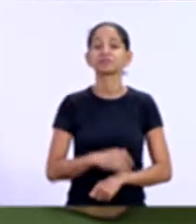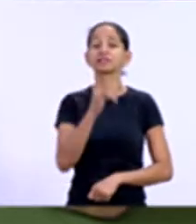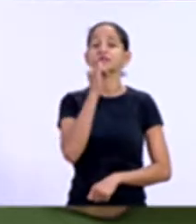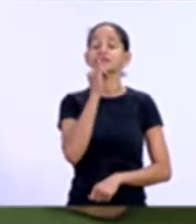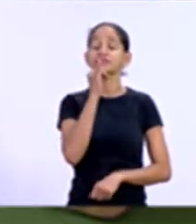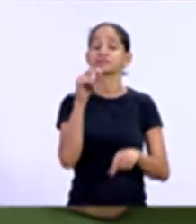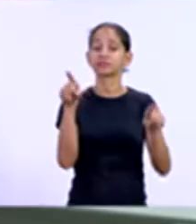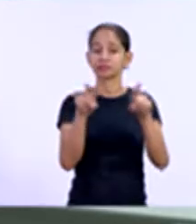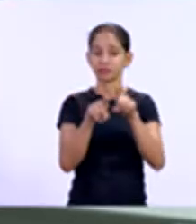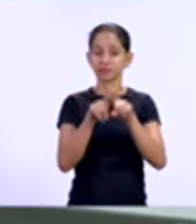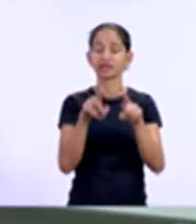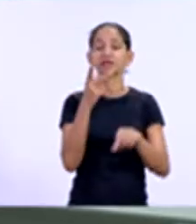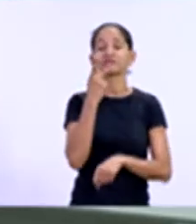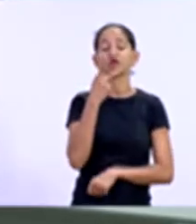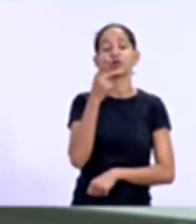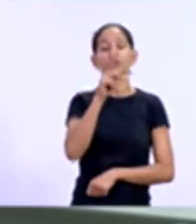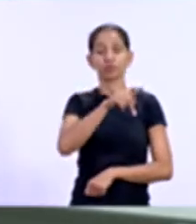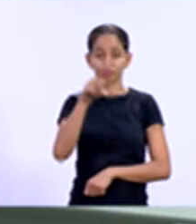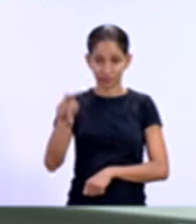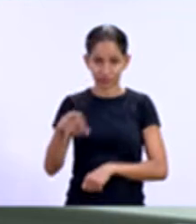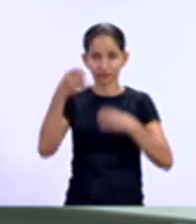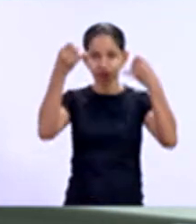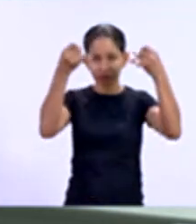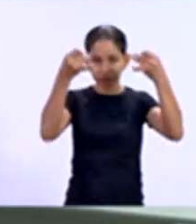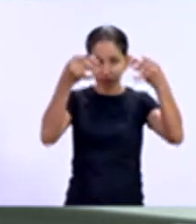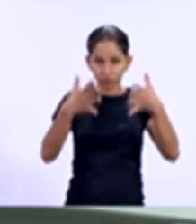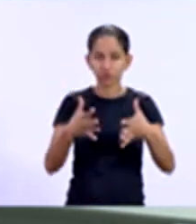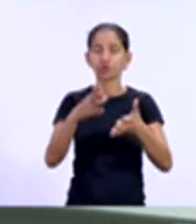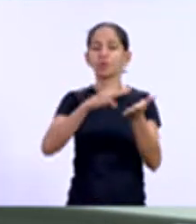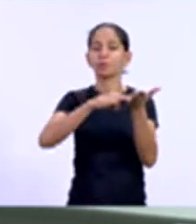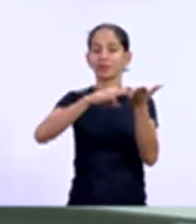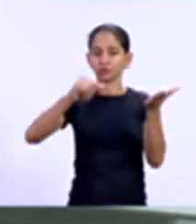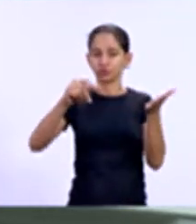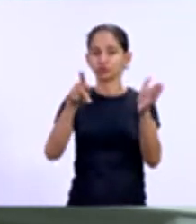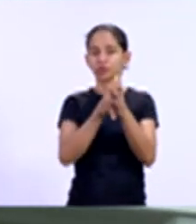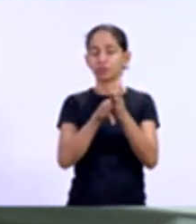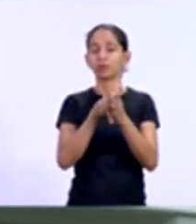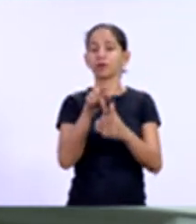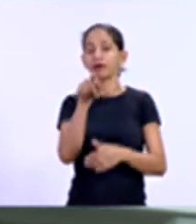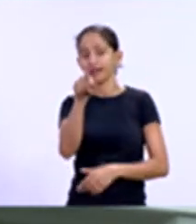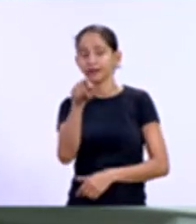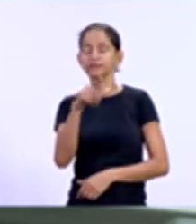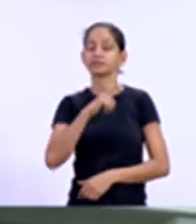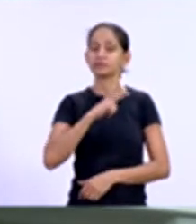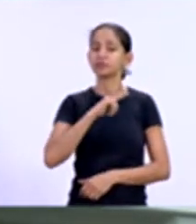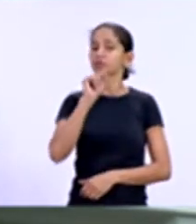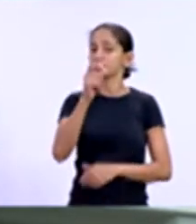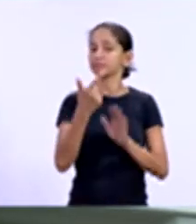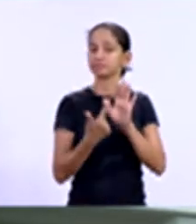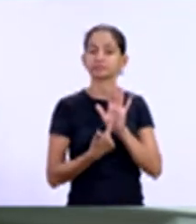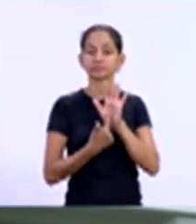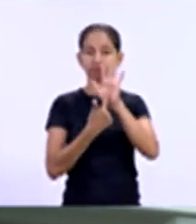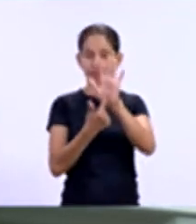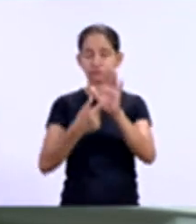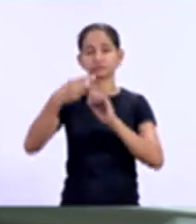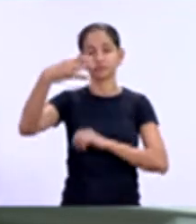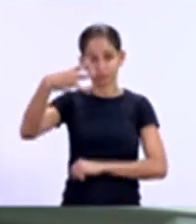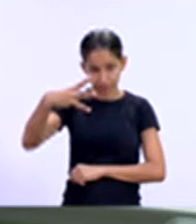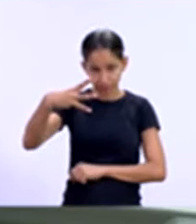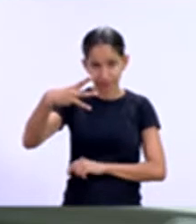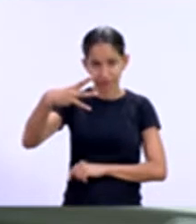Contribuindo com isso que o professor falou, nessas metodologias nós apresentamos para você 3 tipos